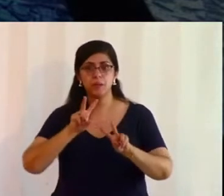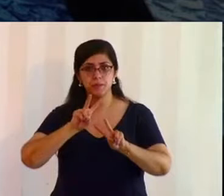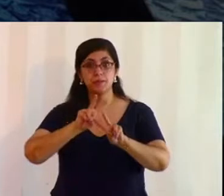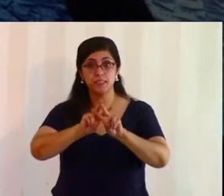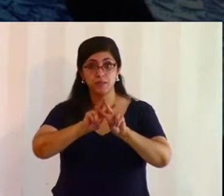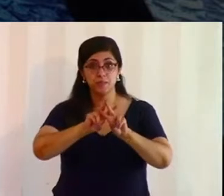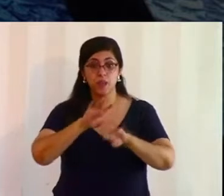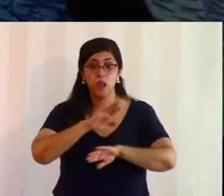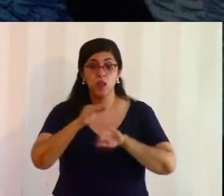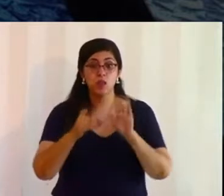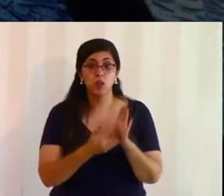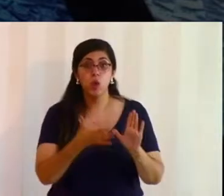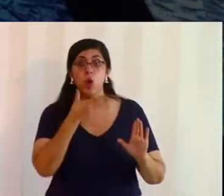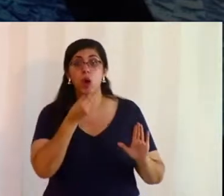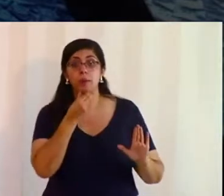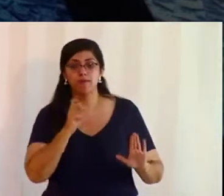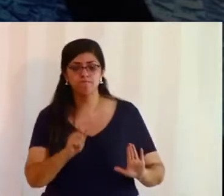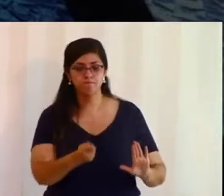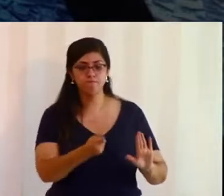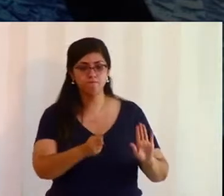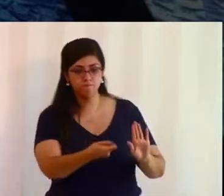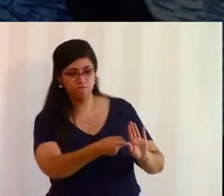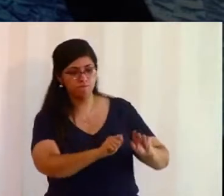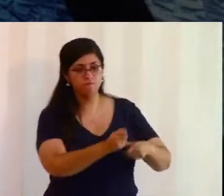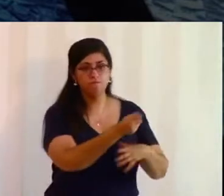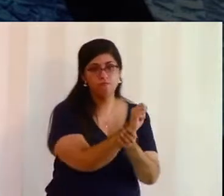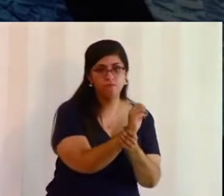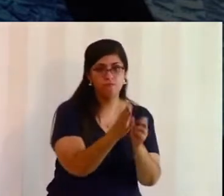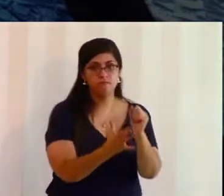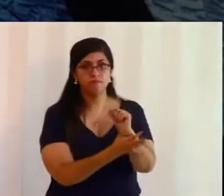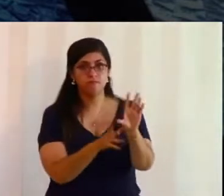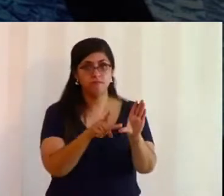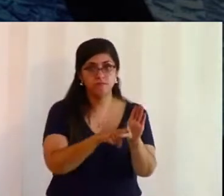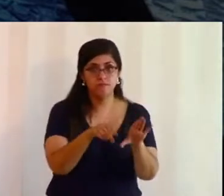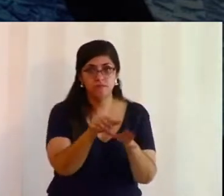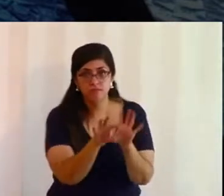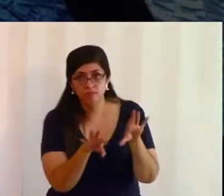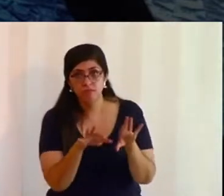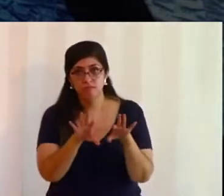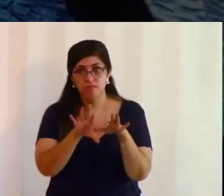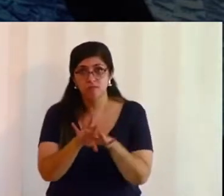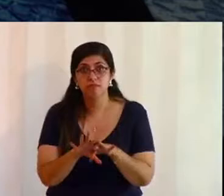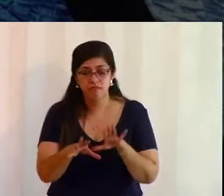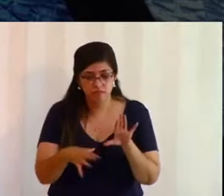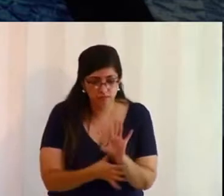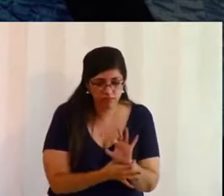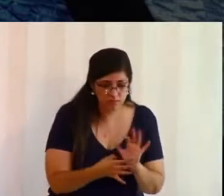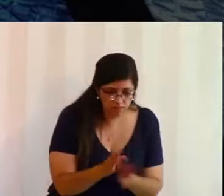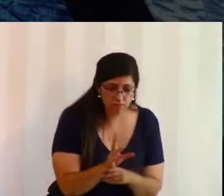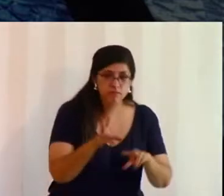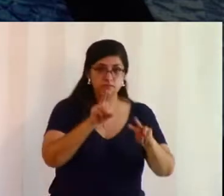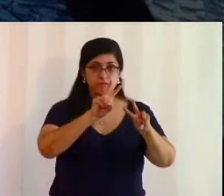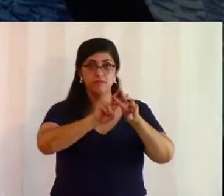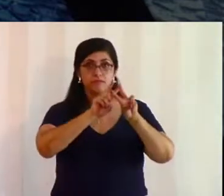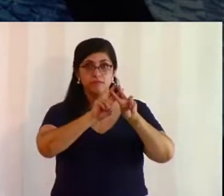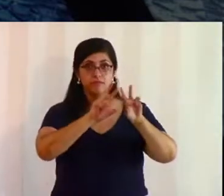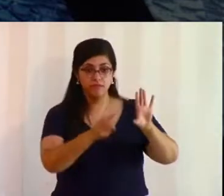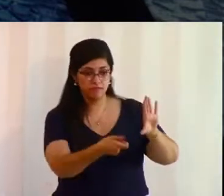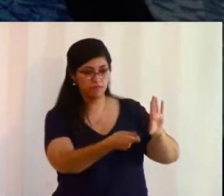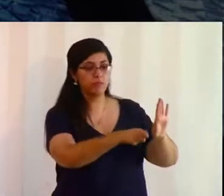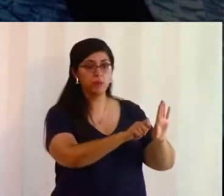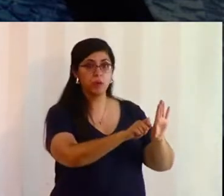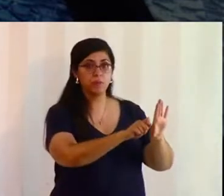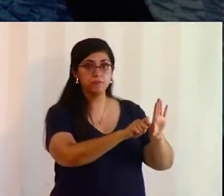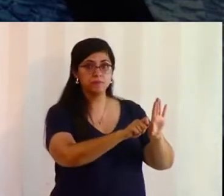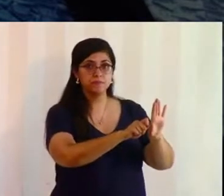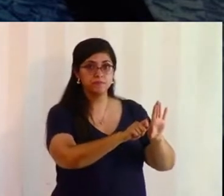guardasse com toda a segurança. Este, recebendo tal ordem, levou-os para o cárcere interior e lhes prendeu